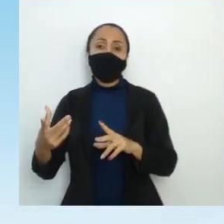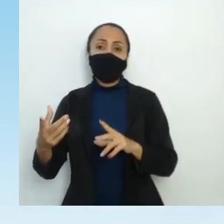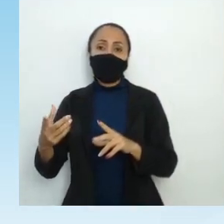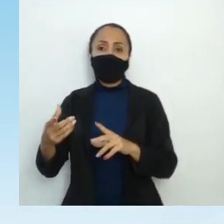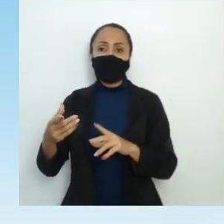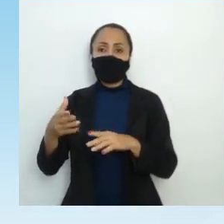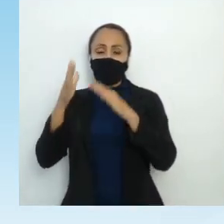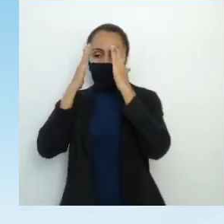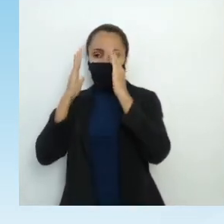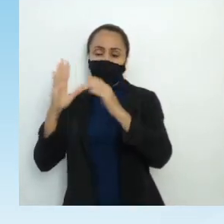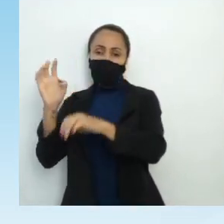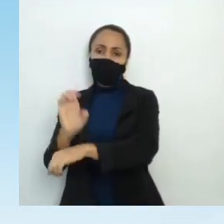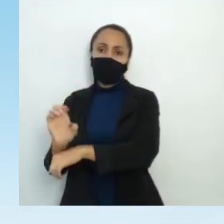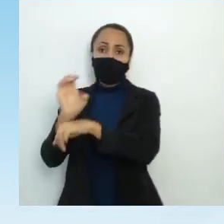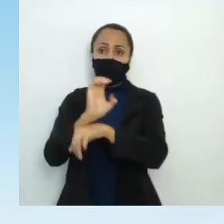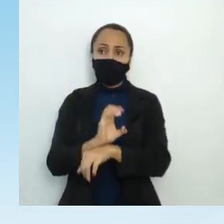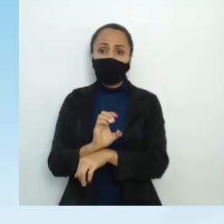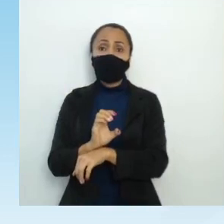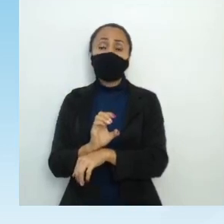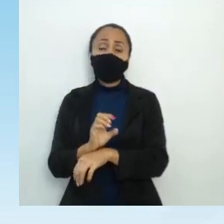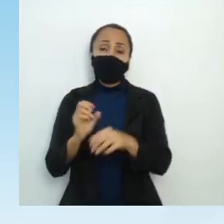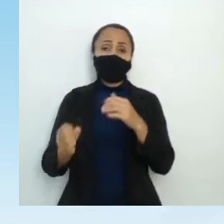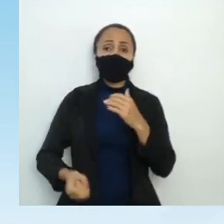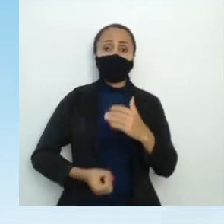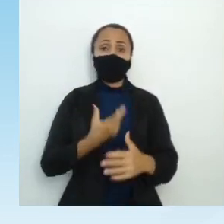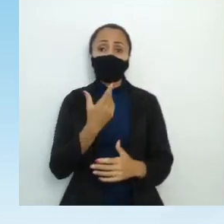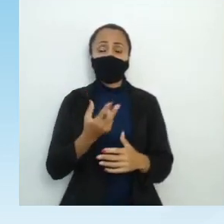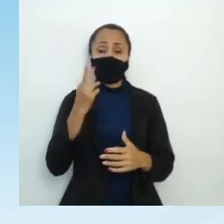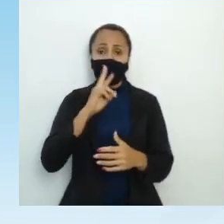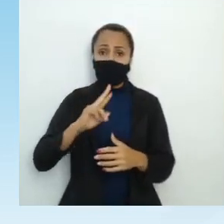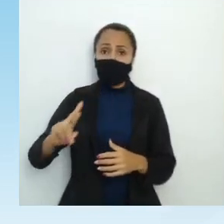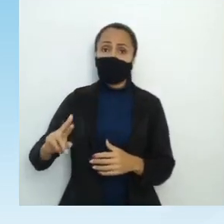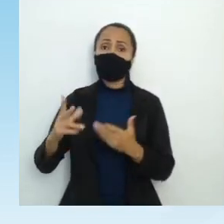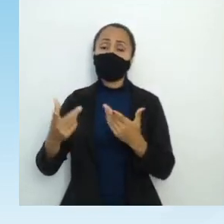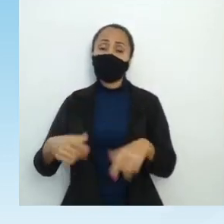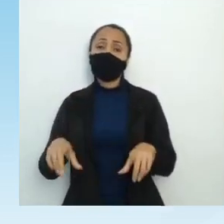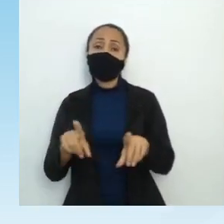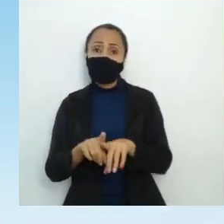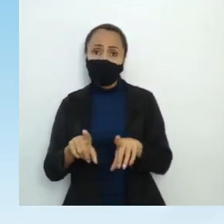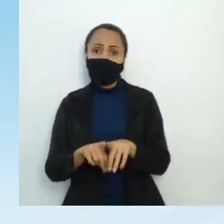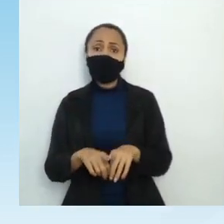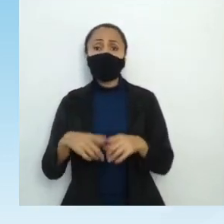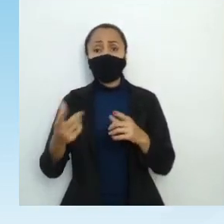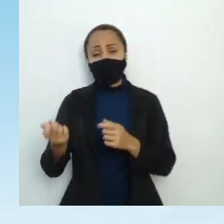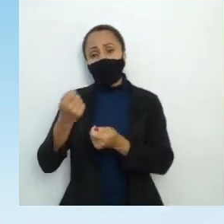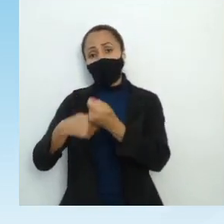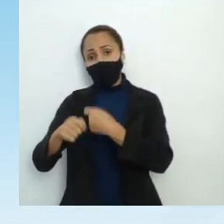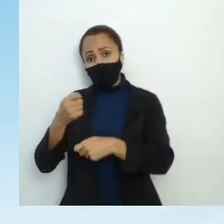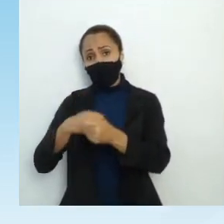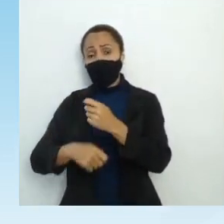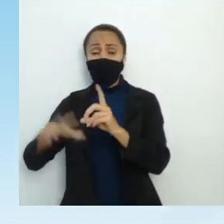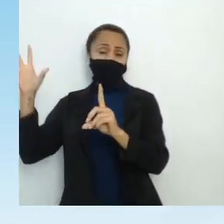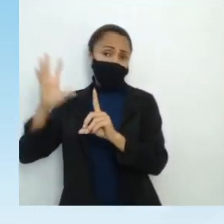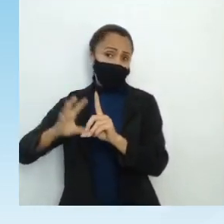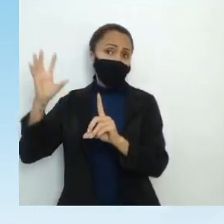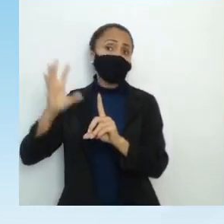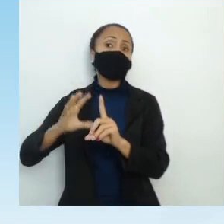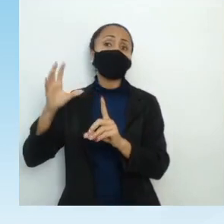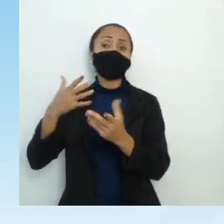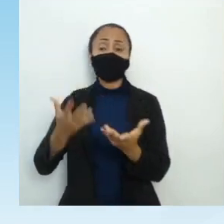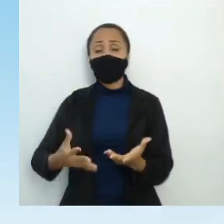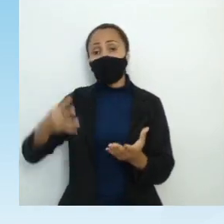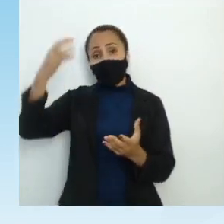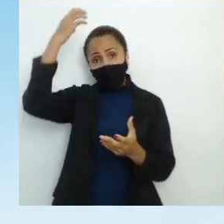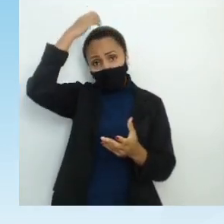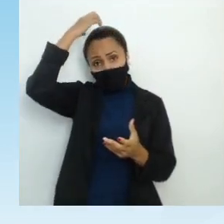reforma protestante, que foi onde surgiu essa religião anglicana, também tinha a questão econômica de agora o rei deter, ter em suas